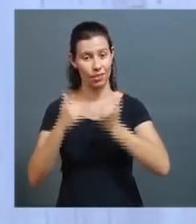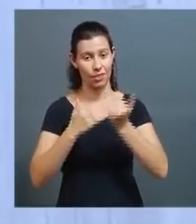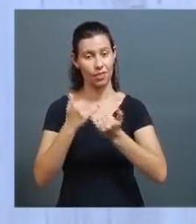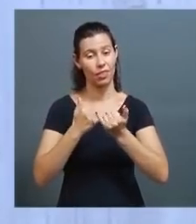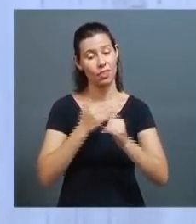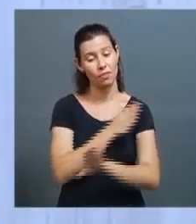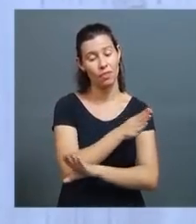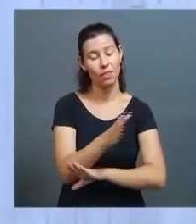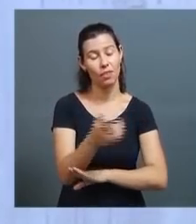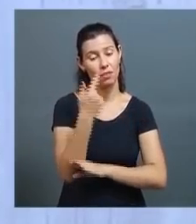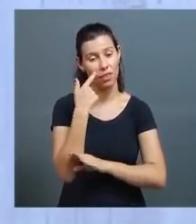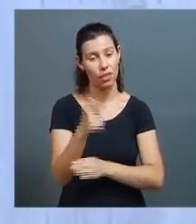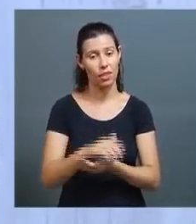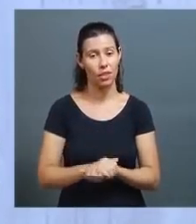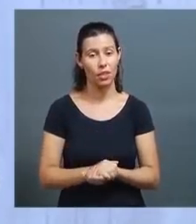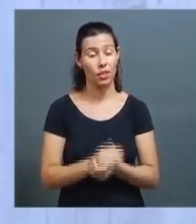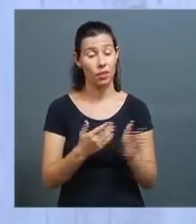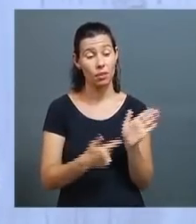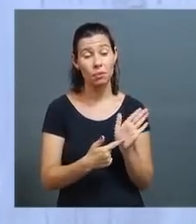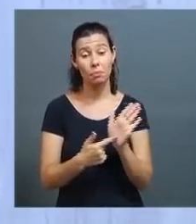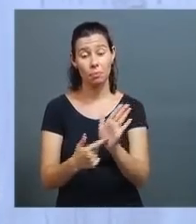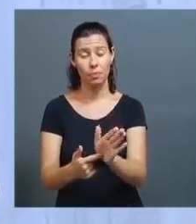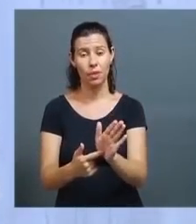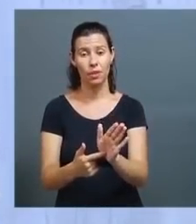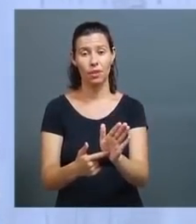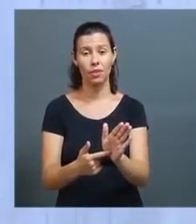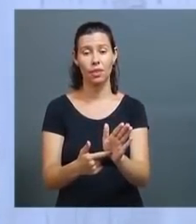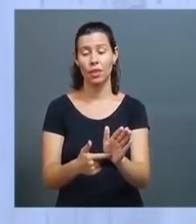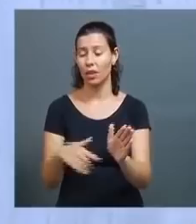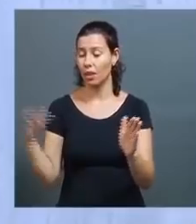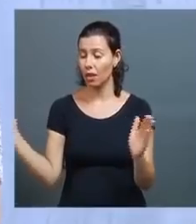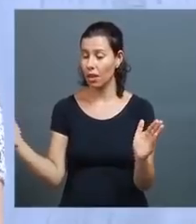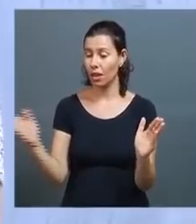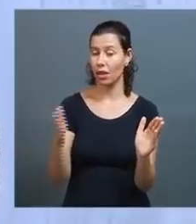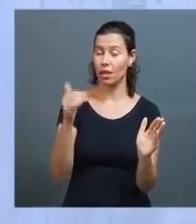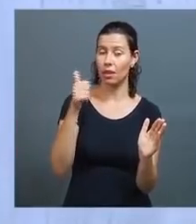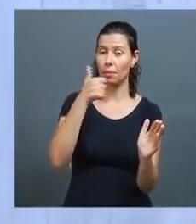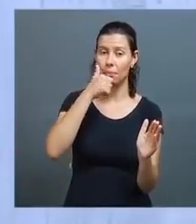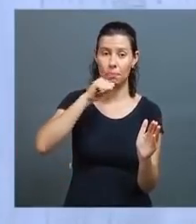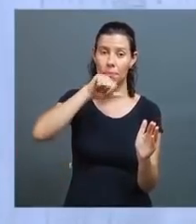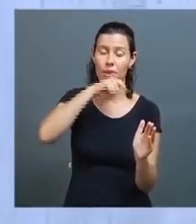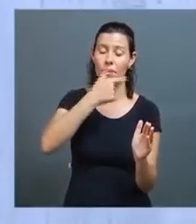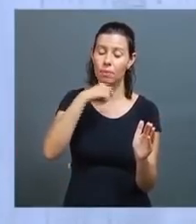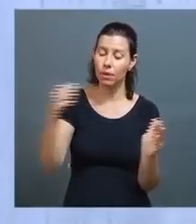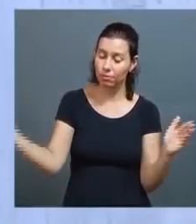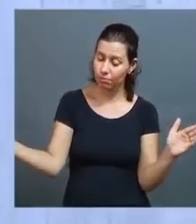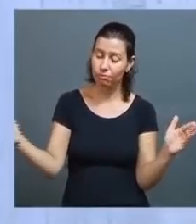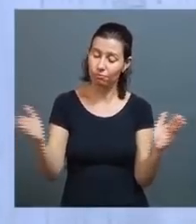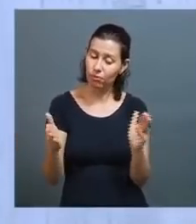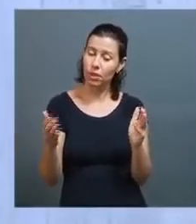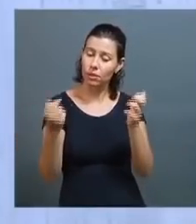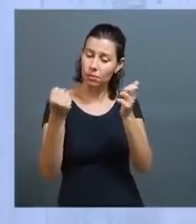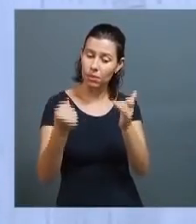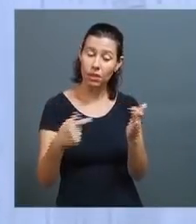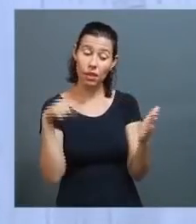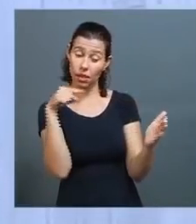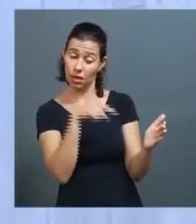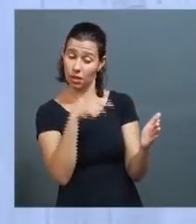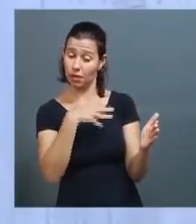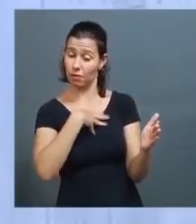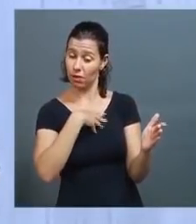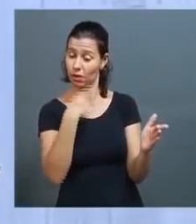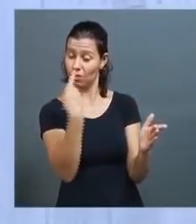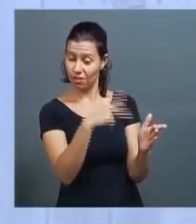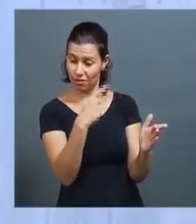consulta a gente acaba apresentando essa criança para os pais. Este é o seu filho. Você sabia que seu filho é assim? Então,